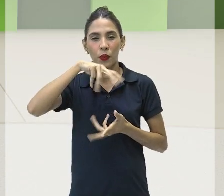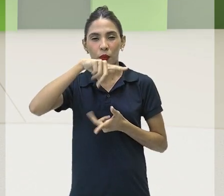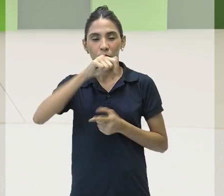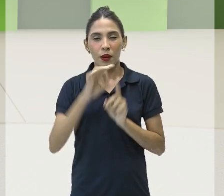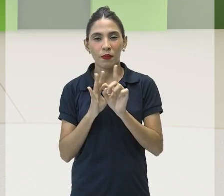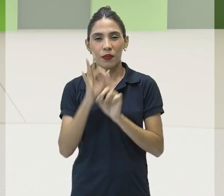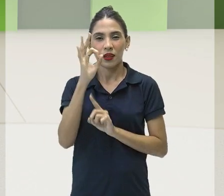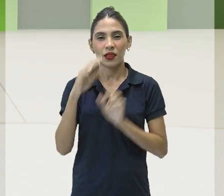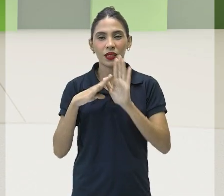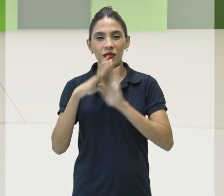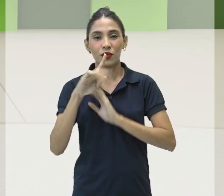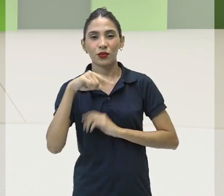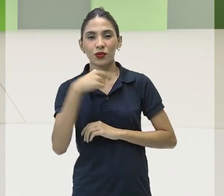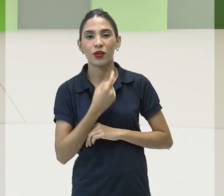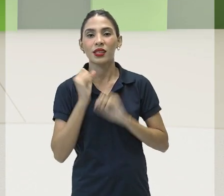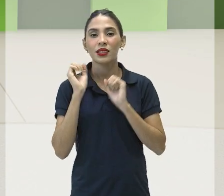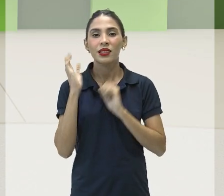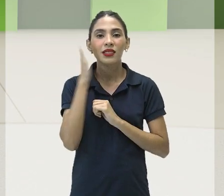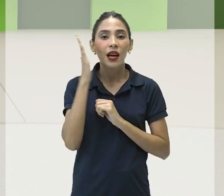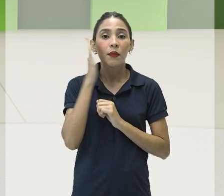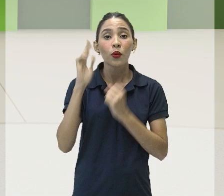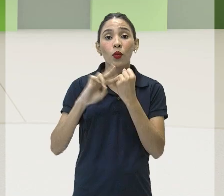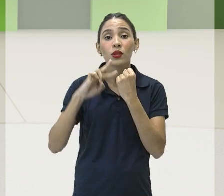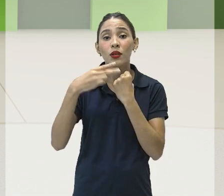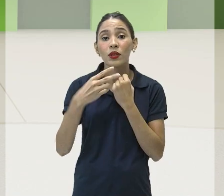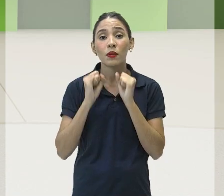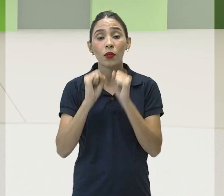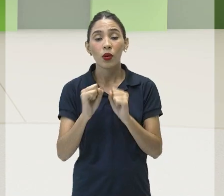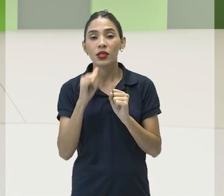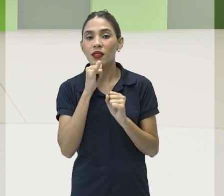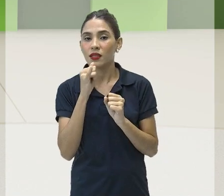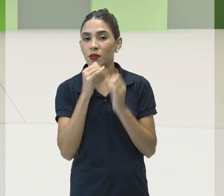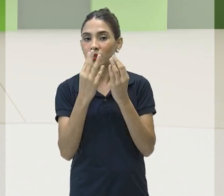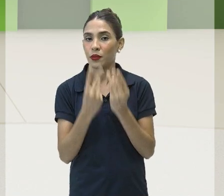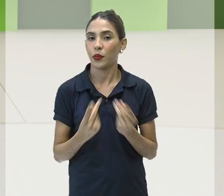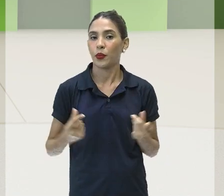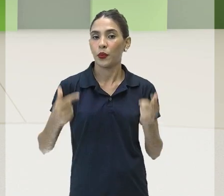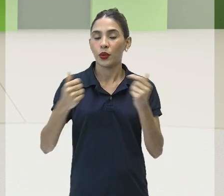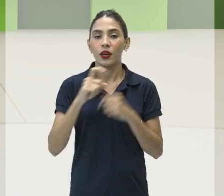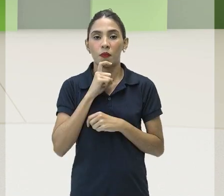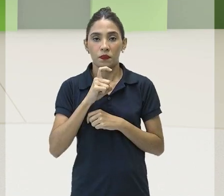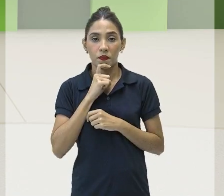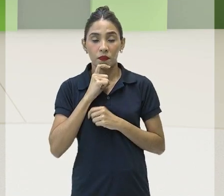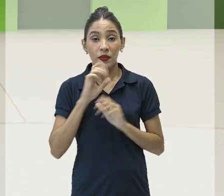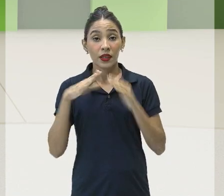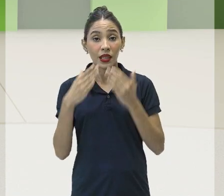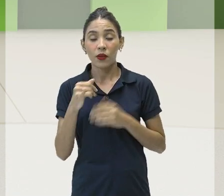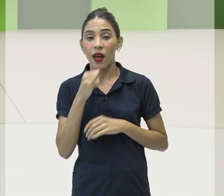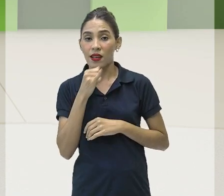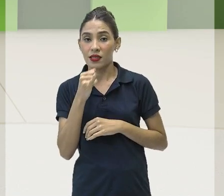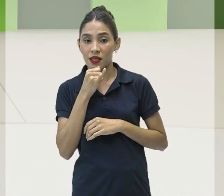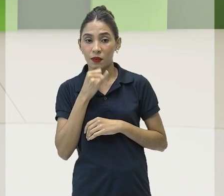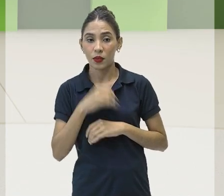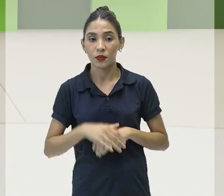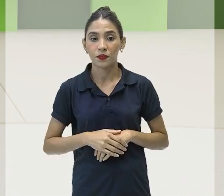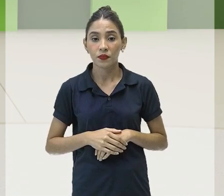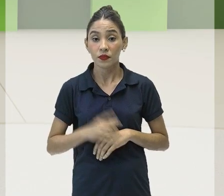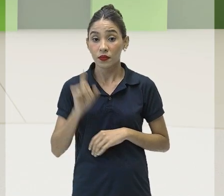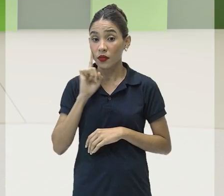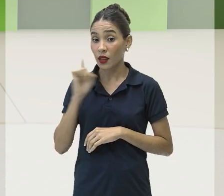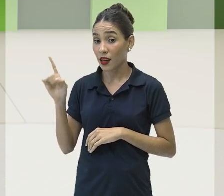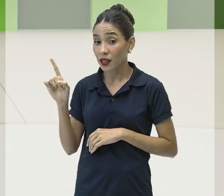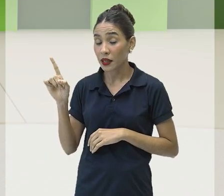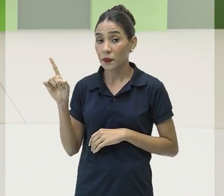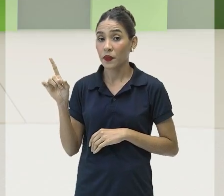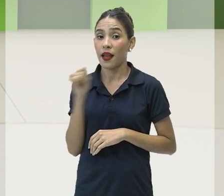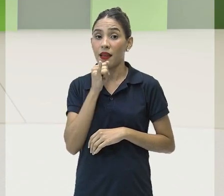gente sabe que como consequência pode ter o quê? Derretimento de geleiras, né? Então, aqui no caso, esse